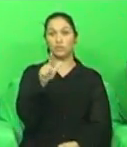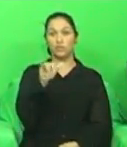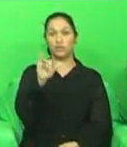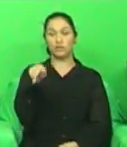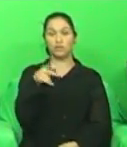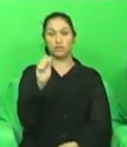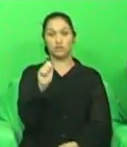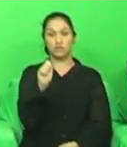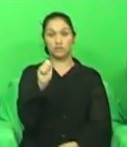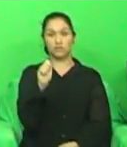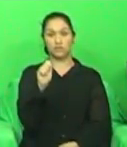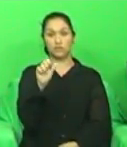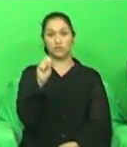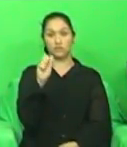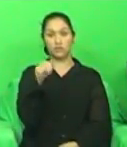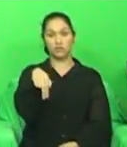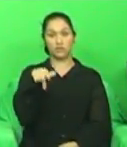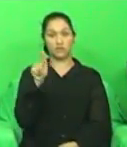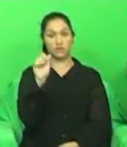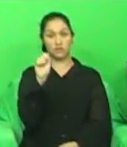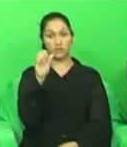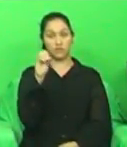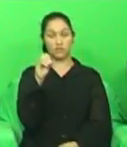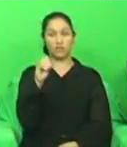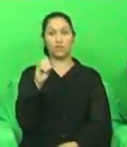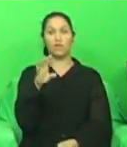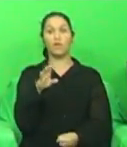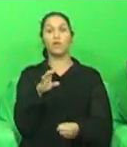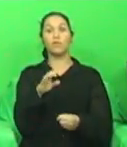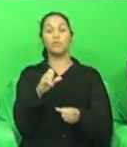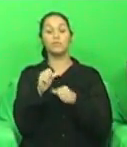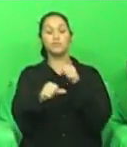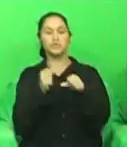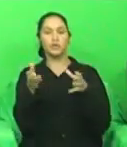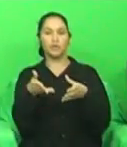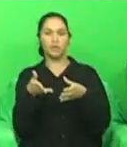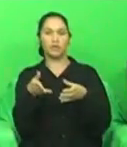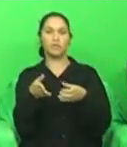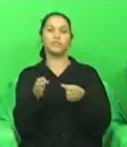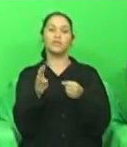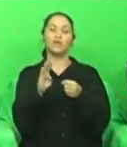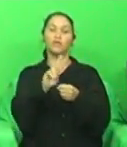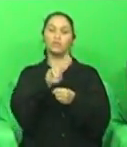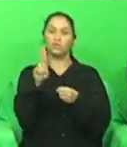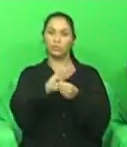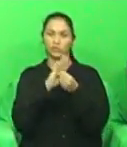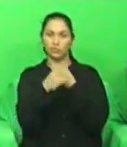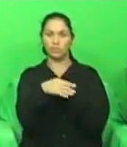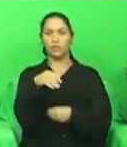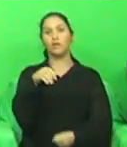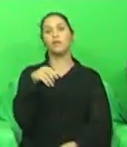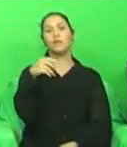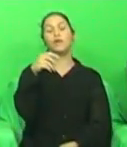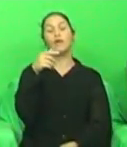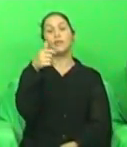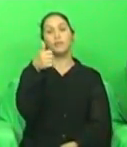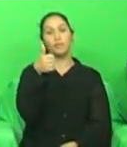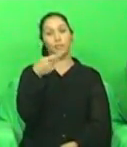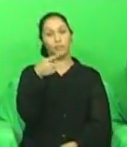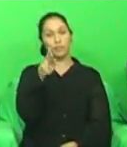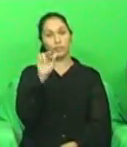e acabe e acabava indo pro sangão outros ficavam na primeira linha e não achava o endereço não achava o evento então